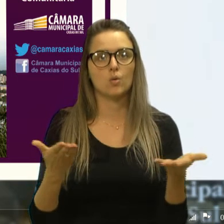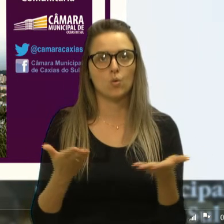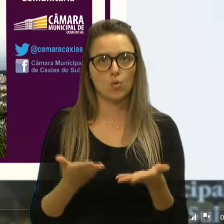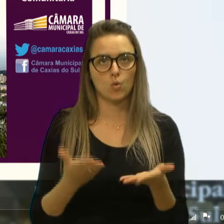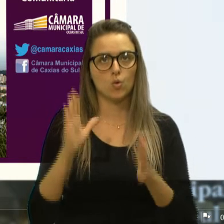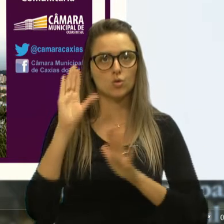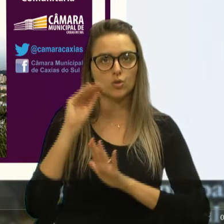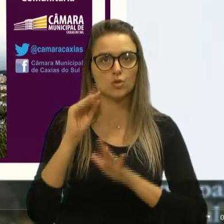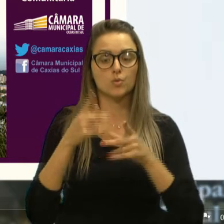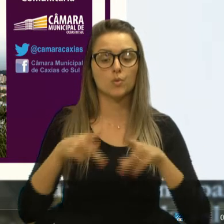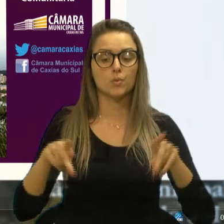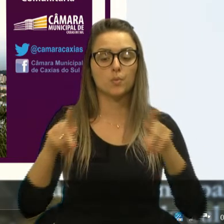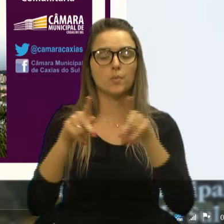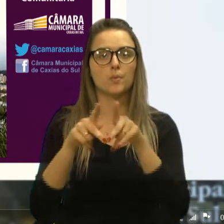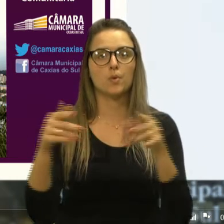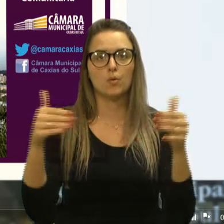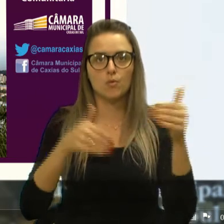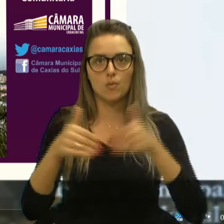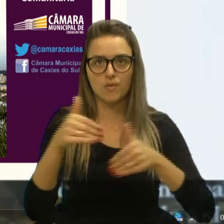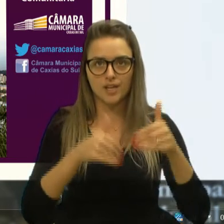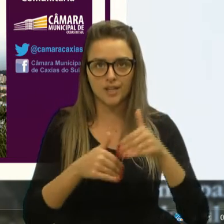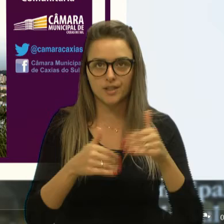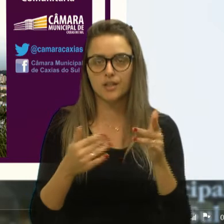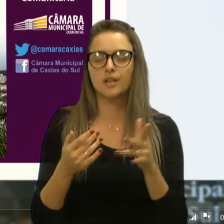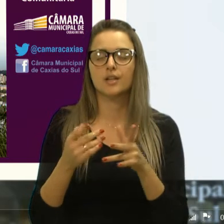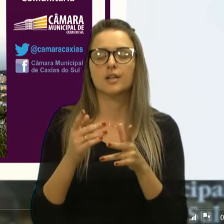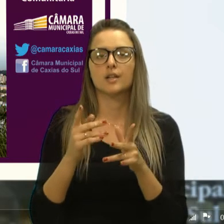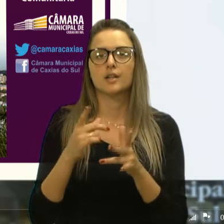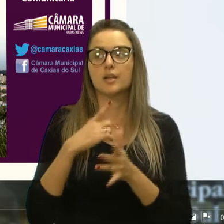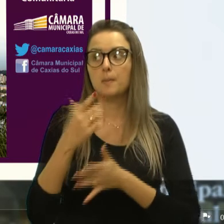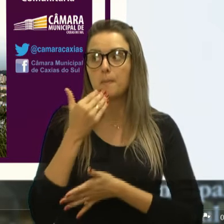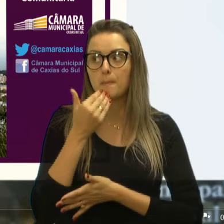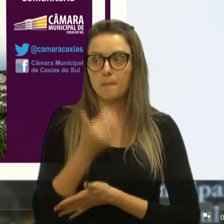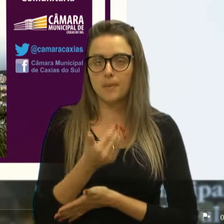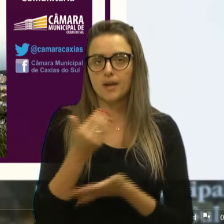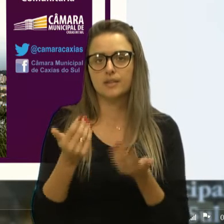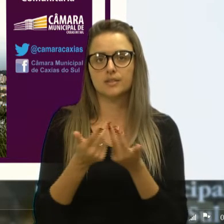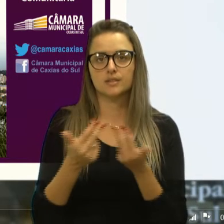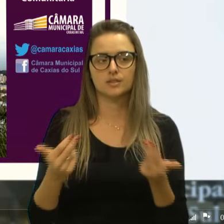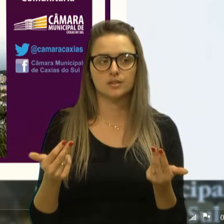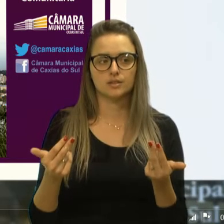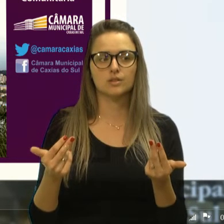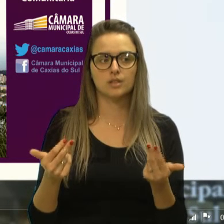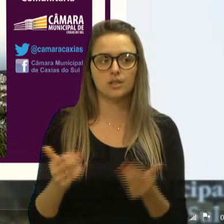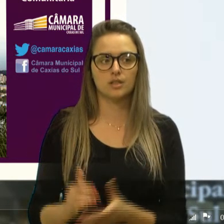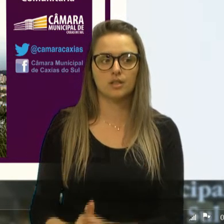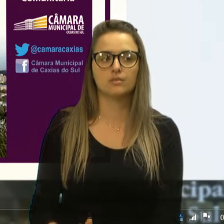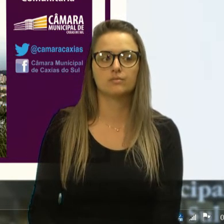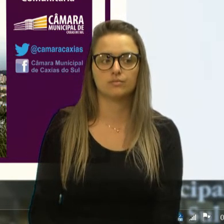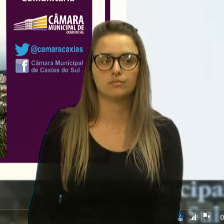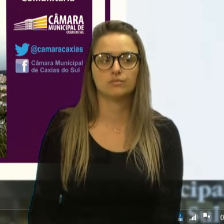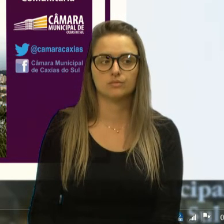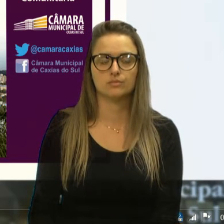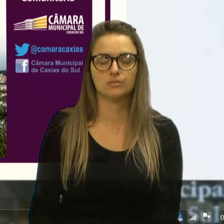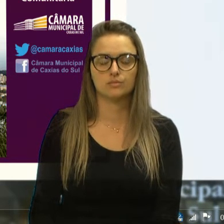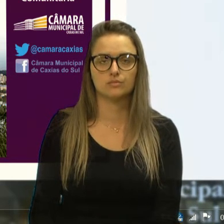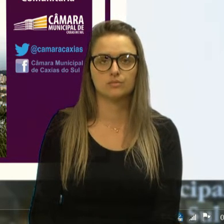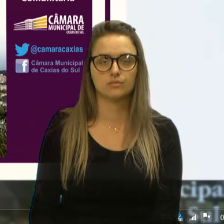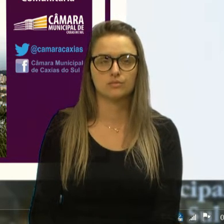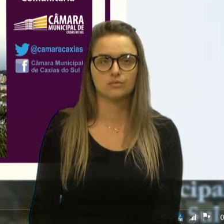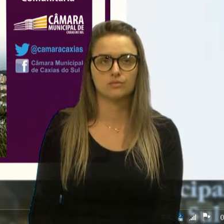comparar esse povo cobre de todo o pessoal do interior